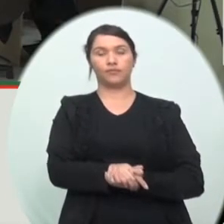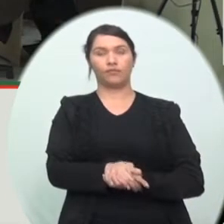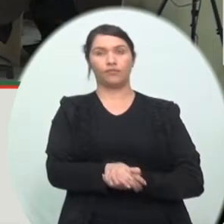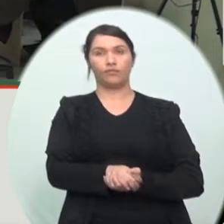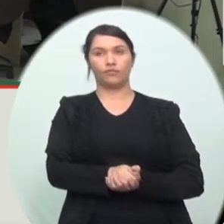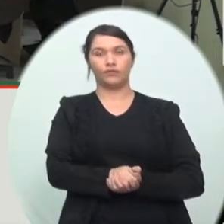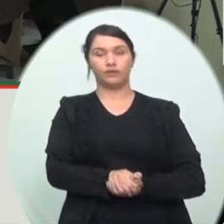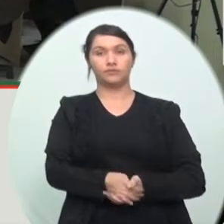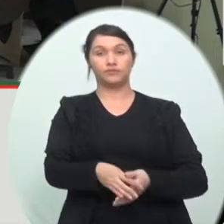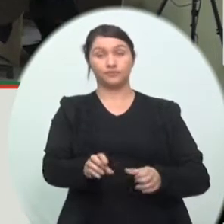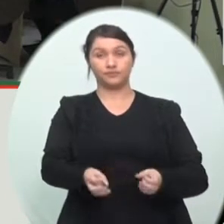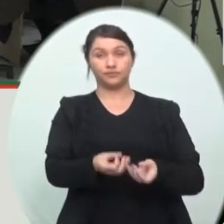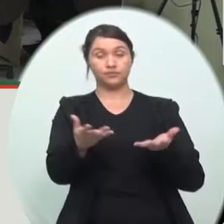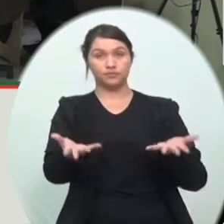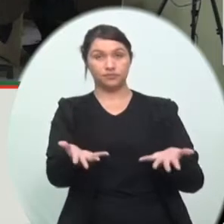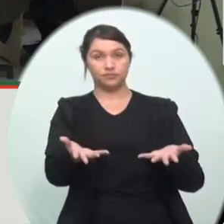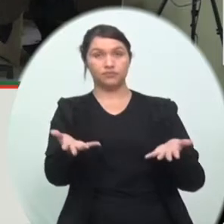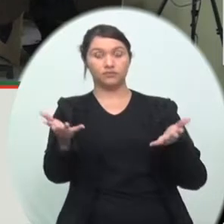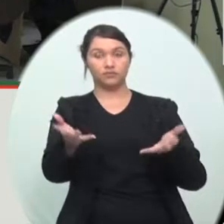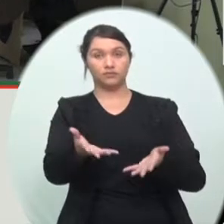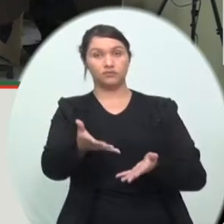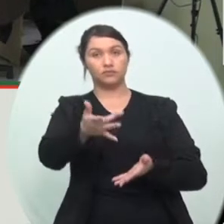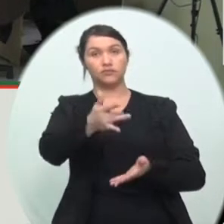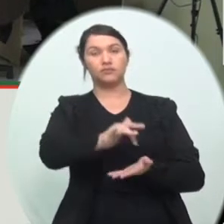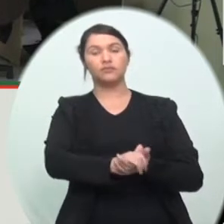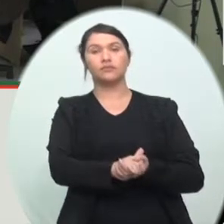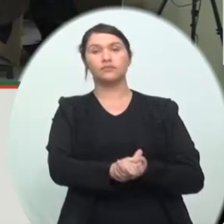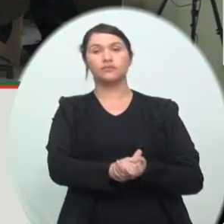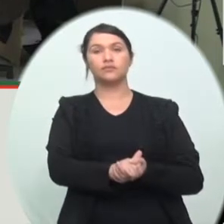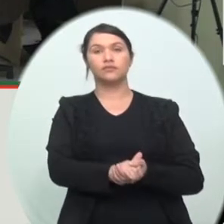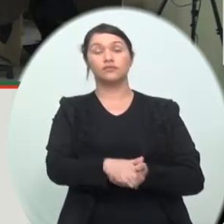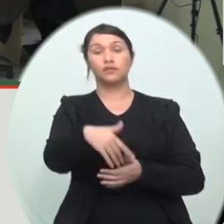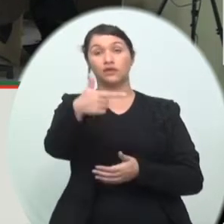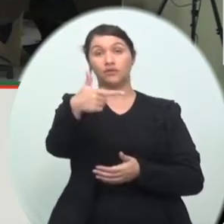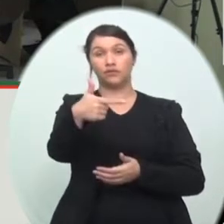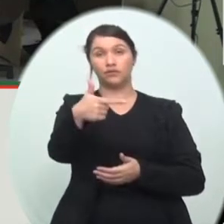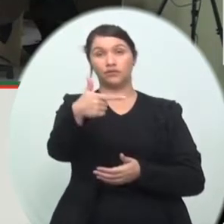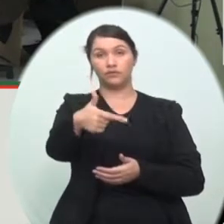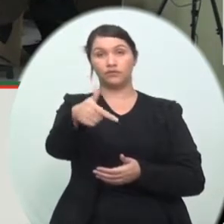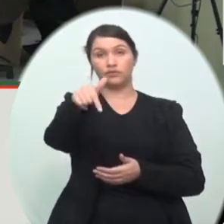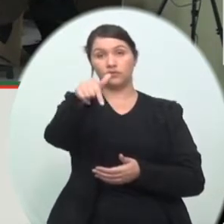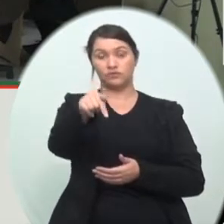Com a palavra, portanto, aos convidados, vós têm à disposição 27 minutos.